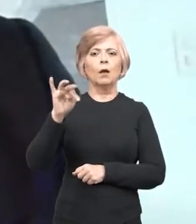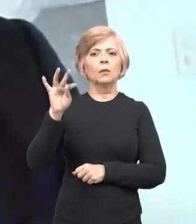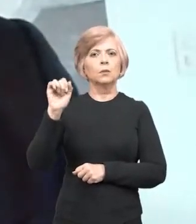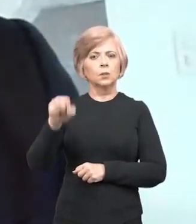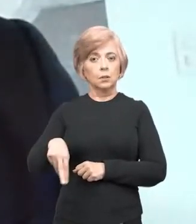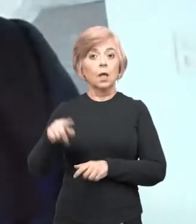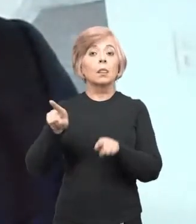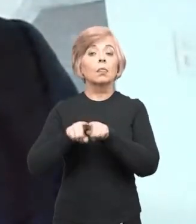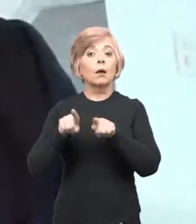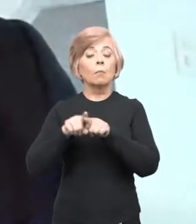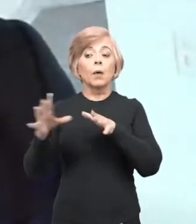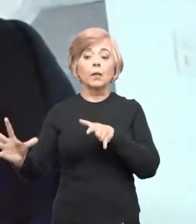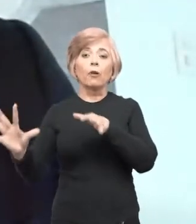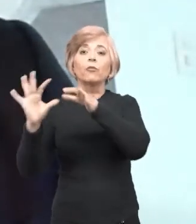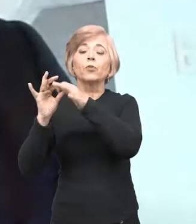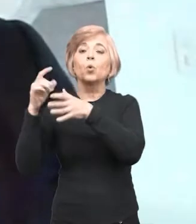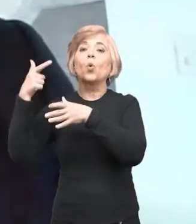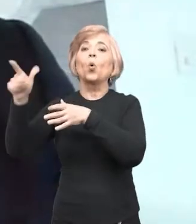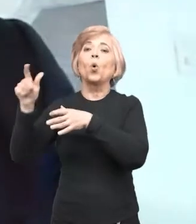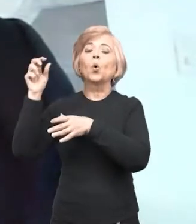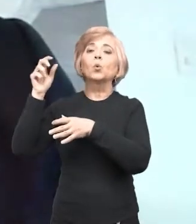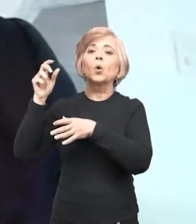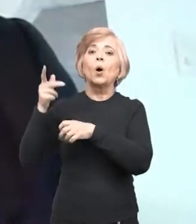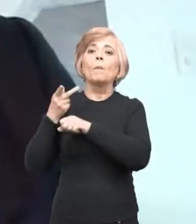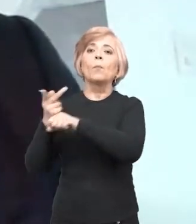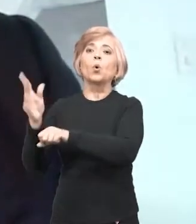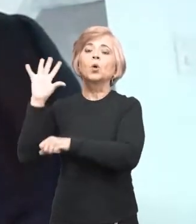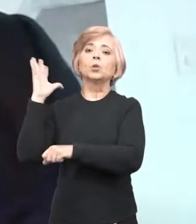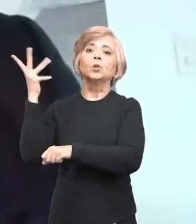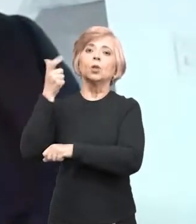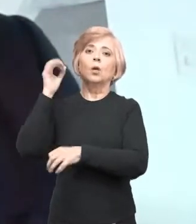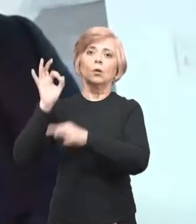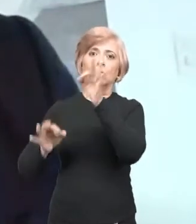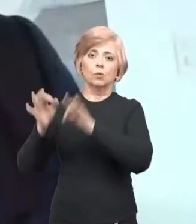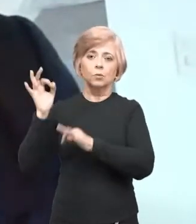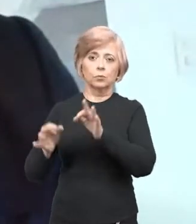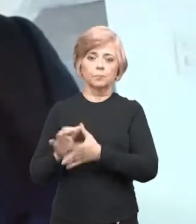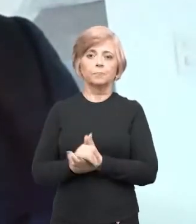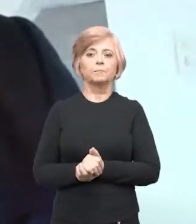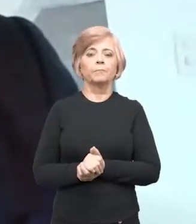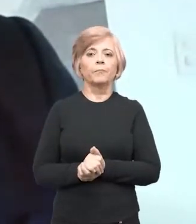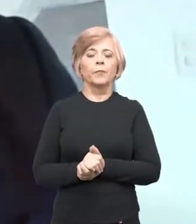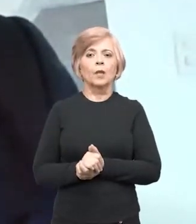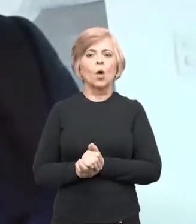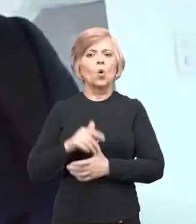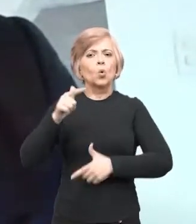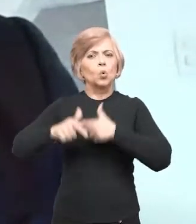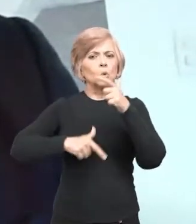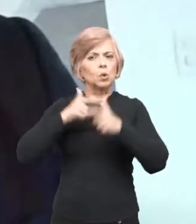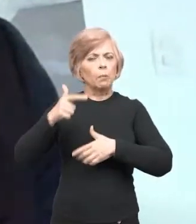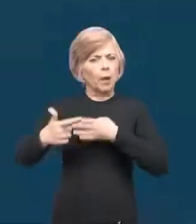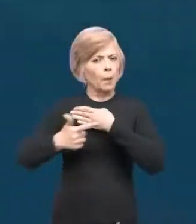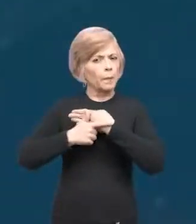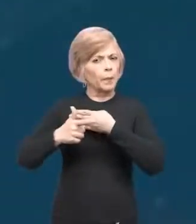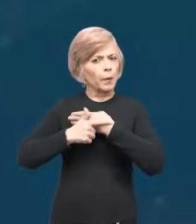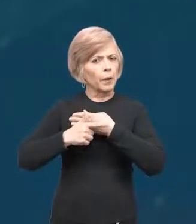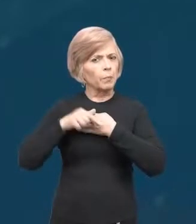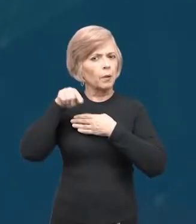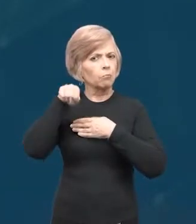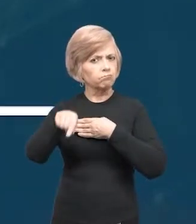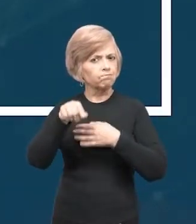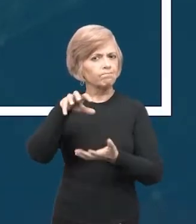também diretamente vinculado ao Procurador-Geral de Justiça. A função do GALCRIM é trabalhar